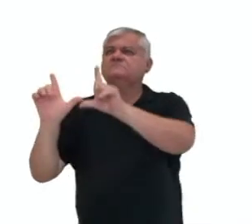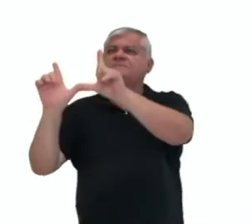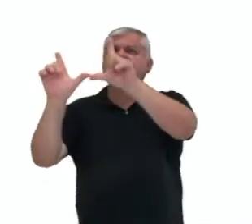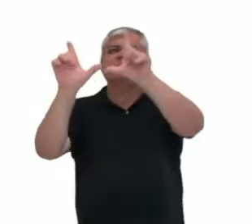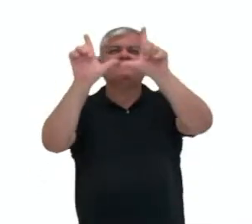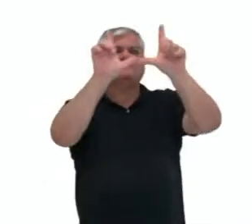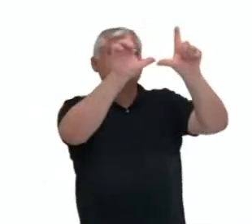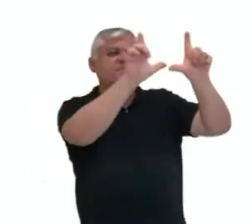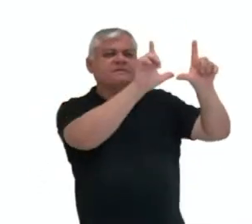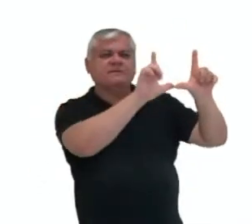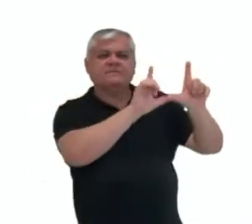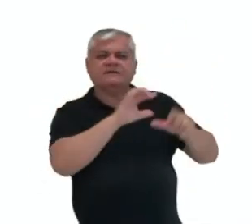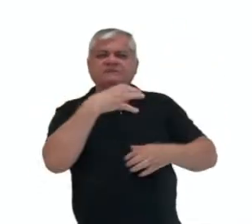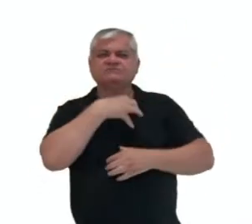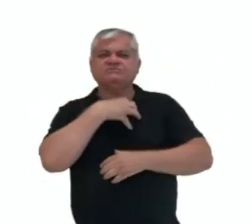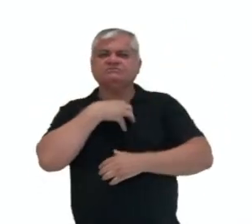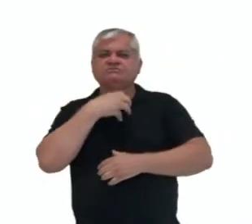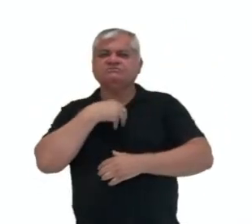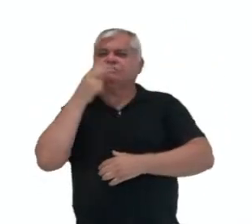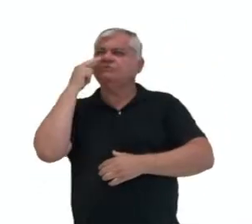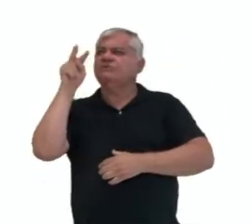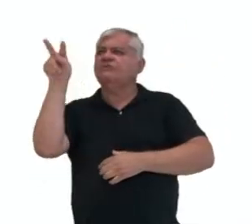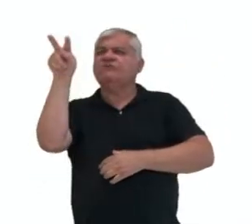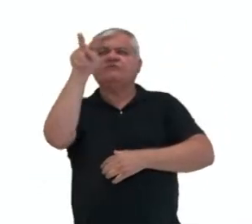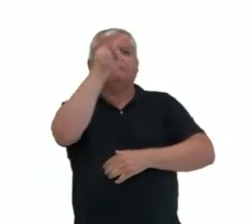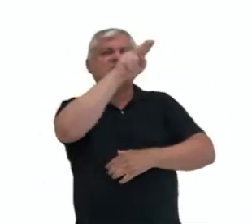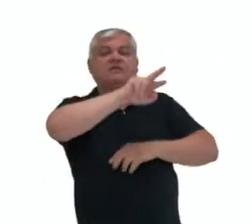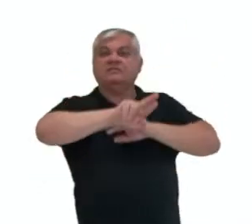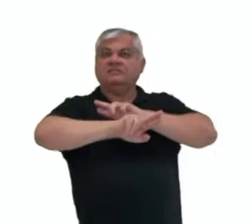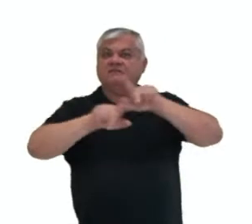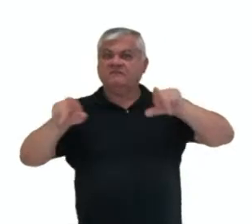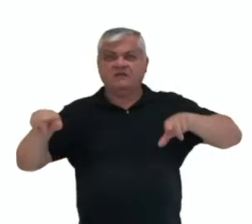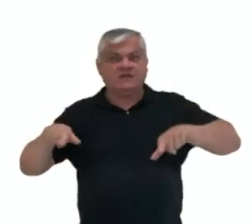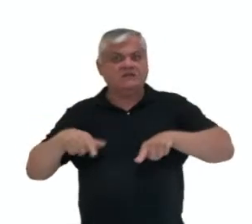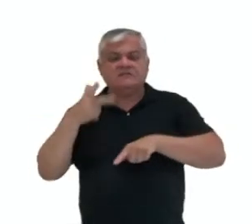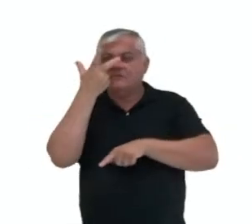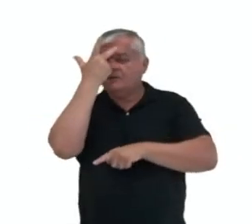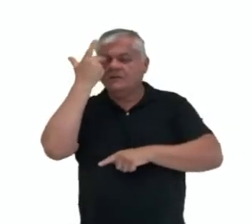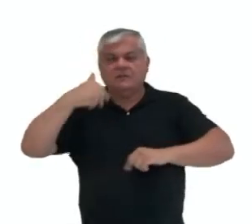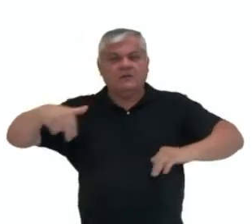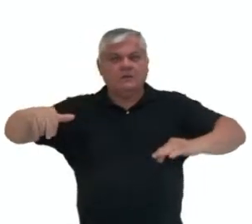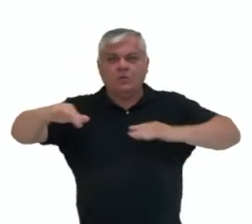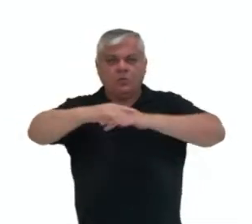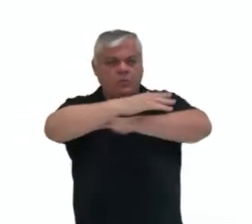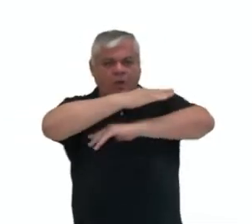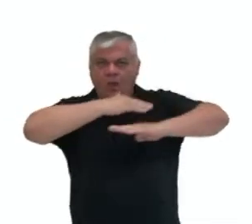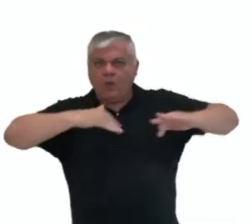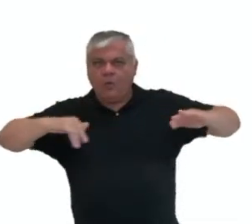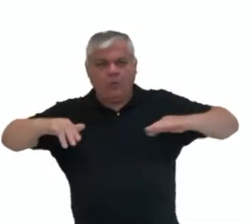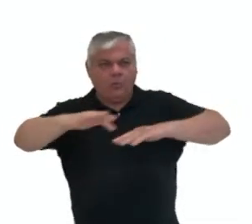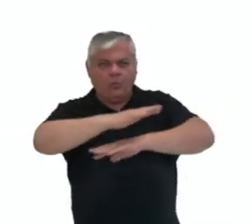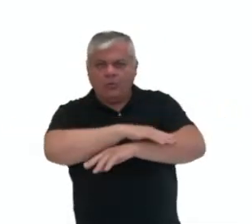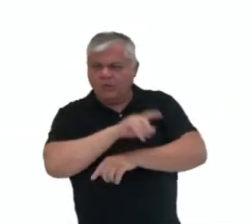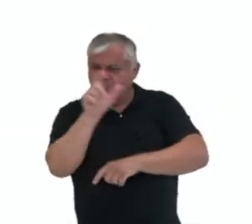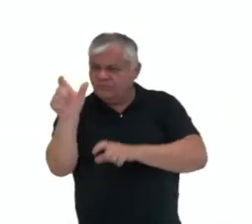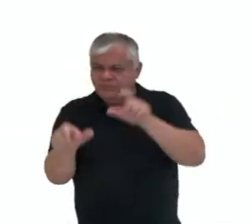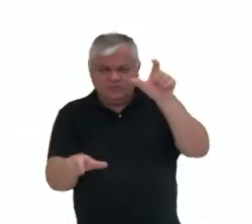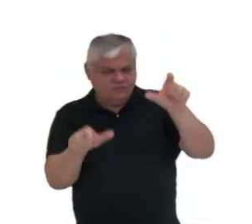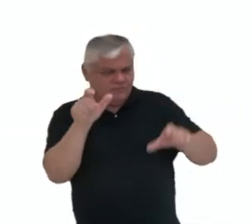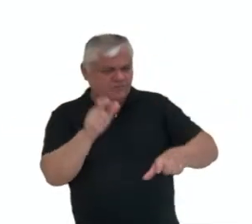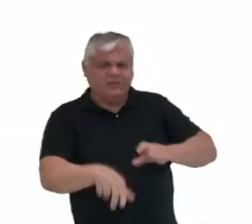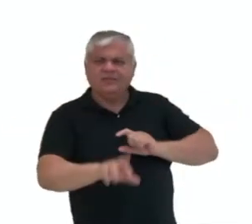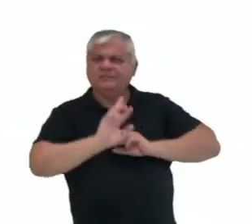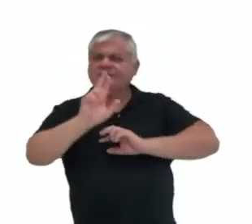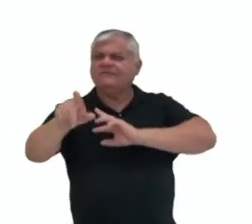tantas formas de se ver o mesmo quadro. Há tanta gente pelas ruas e nenhuma é igual a outra.